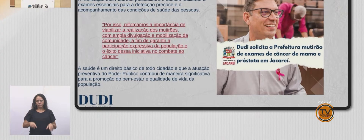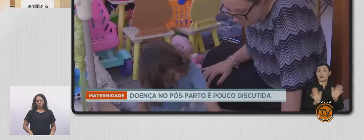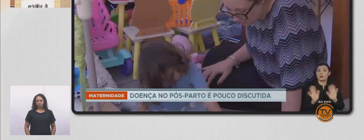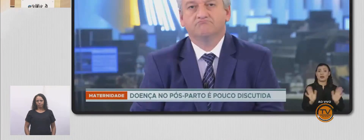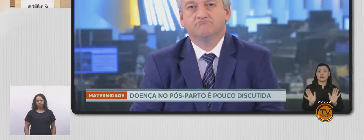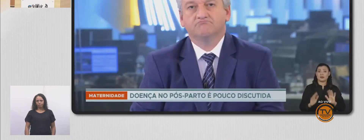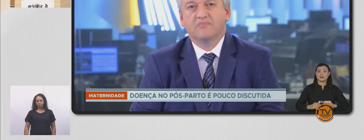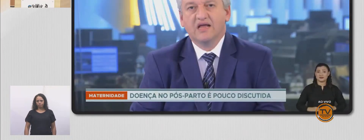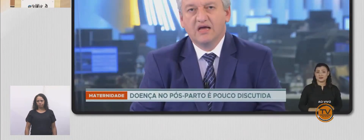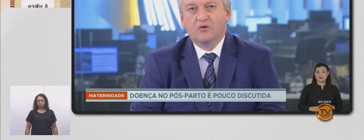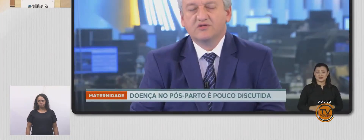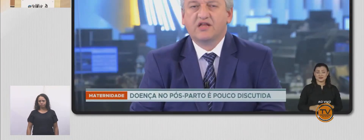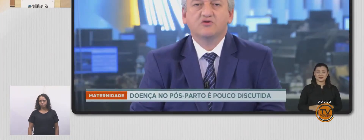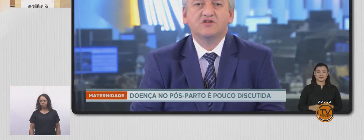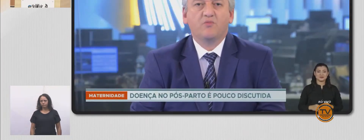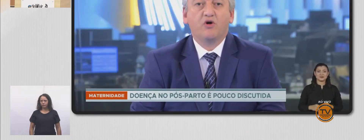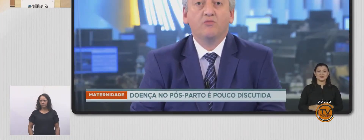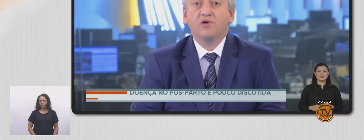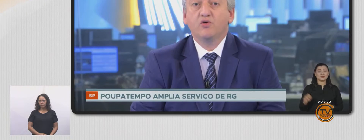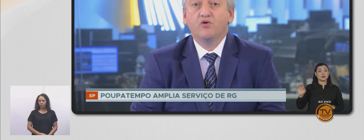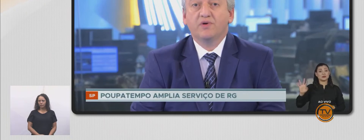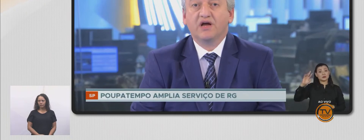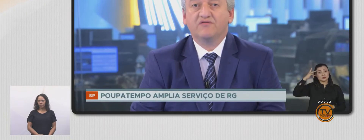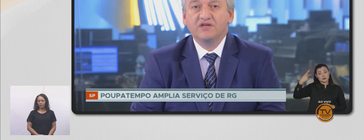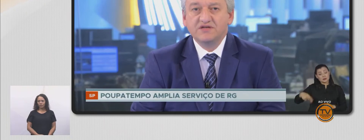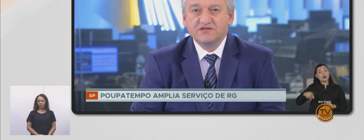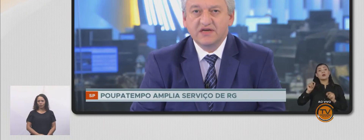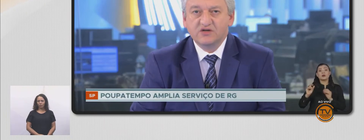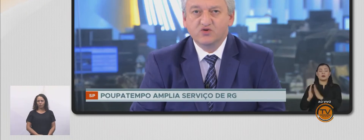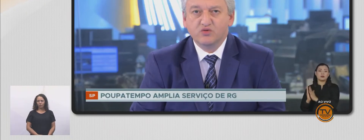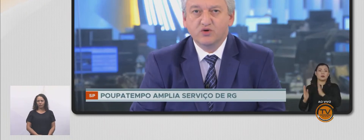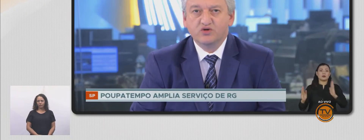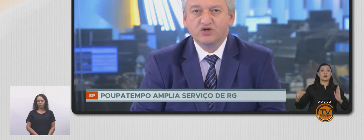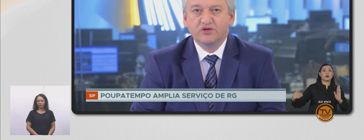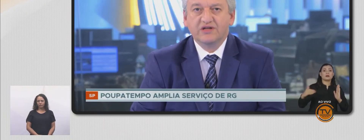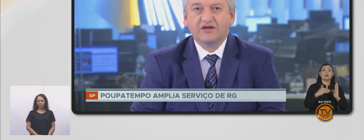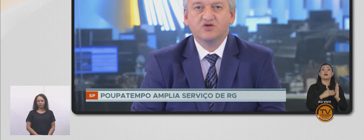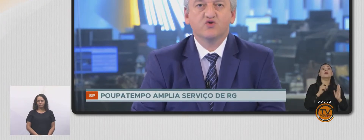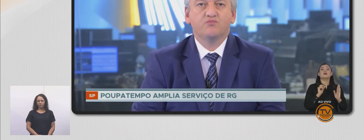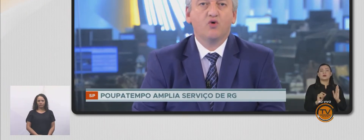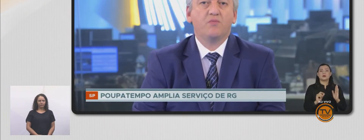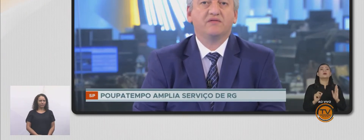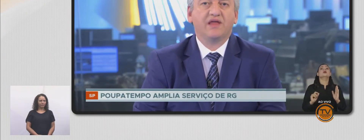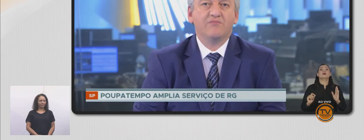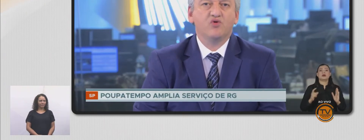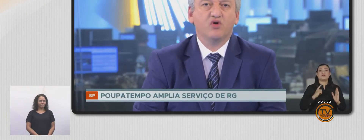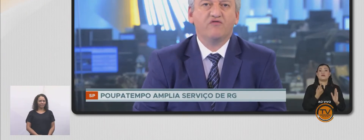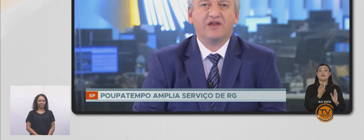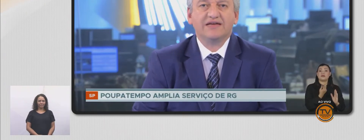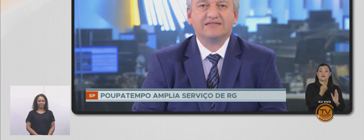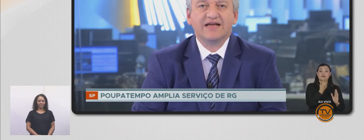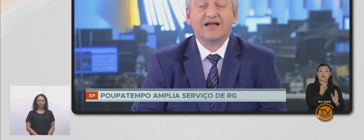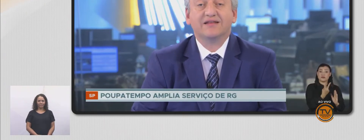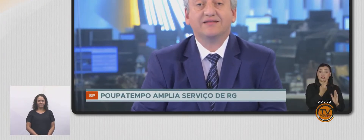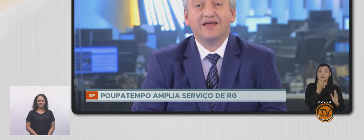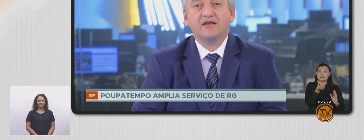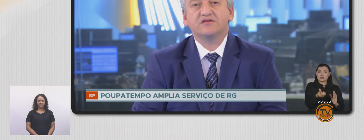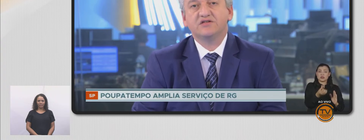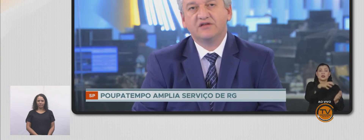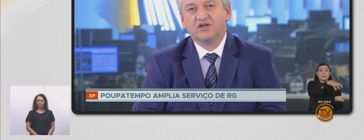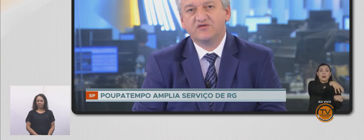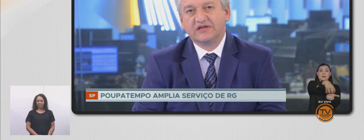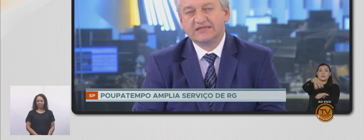gentileza. O estado de São Paulo ampliou para 26 o número de unidades do Poupa Tempo que oferecem